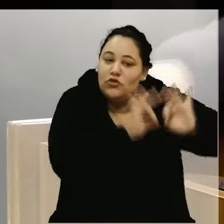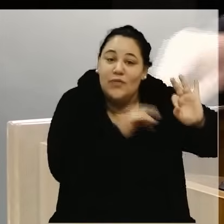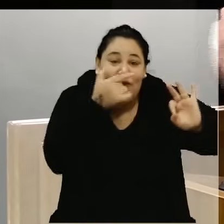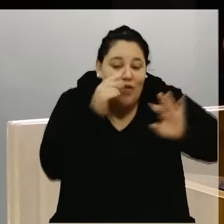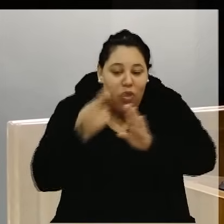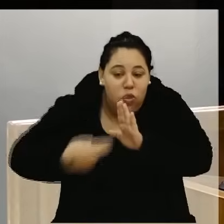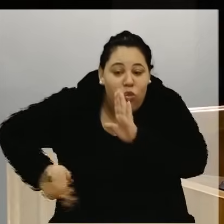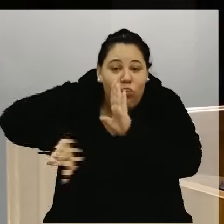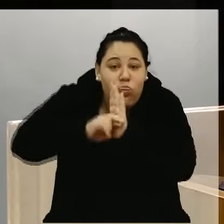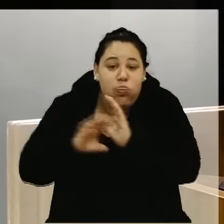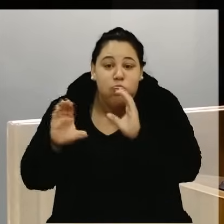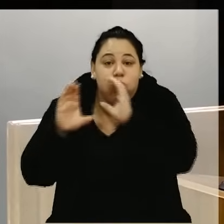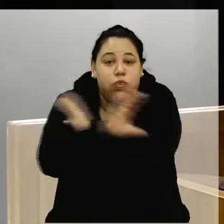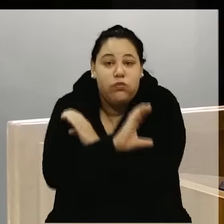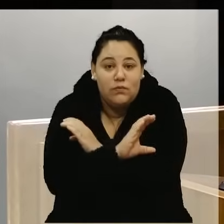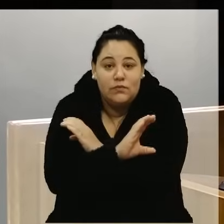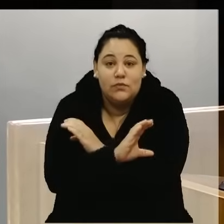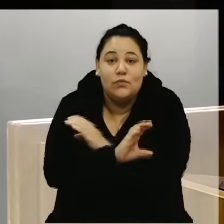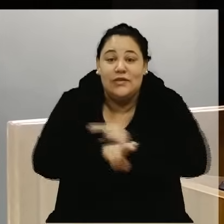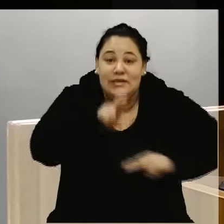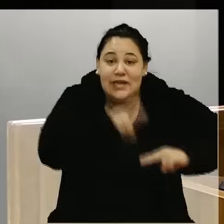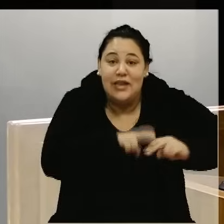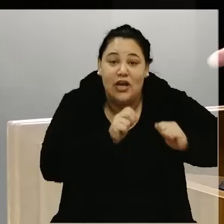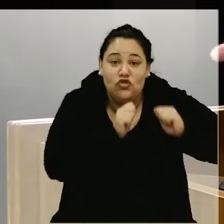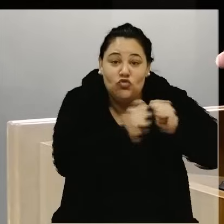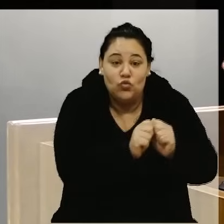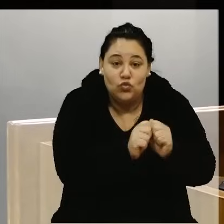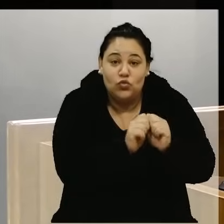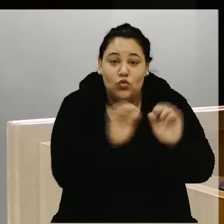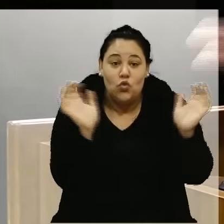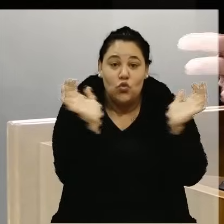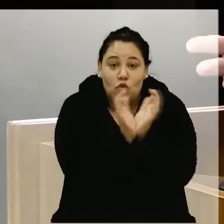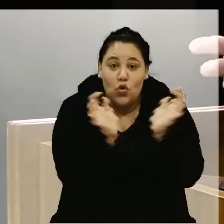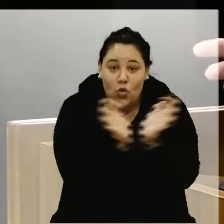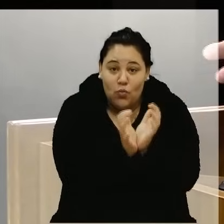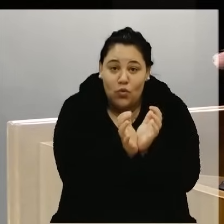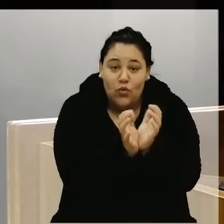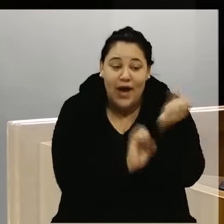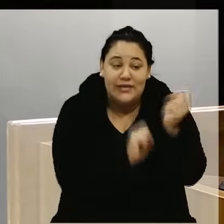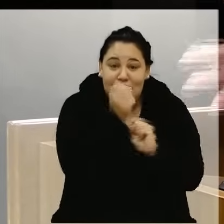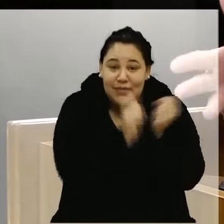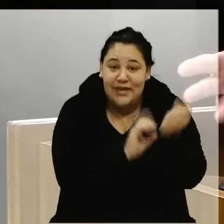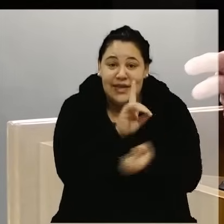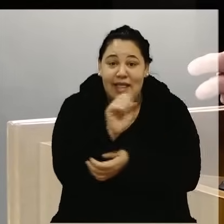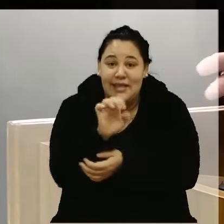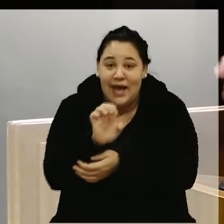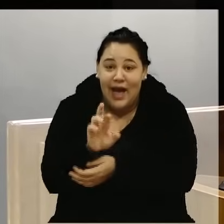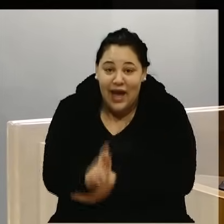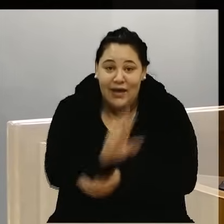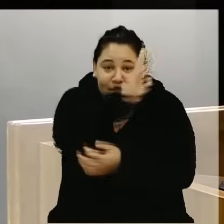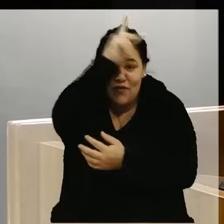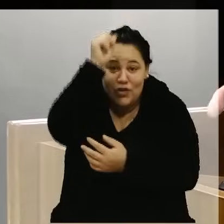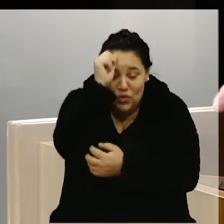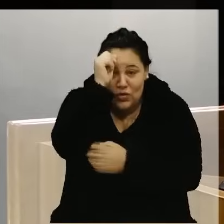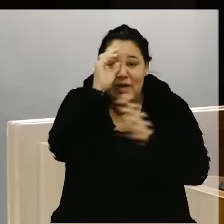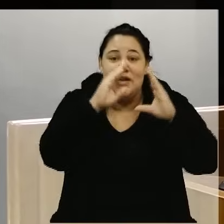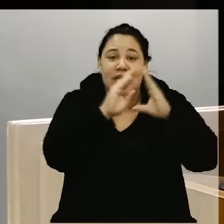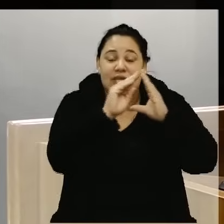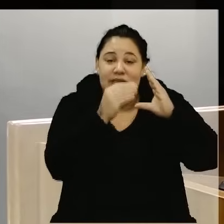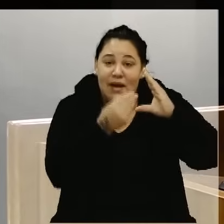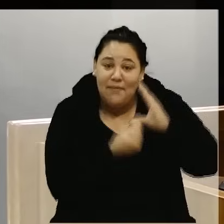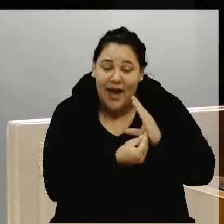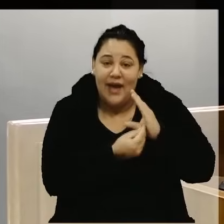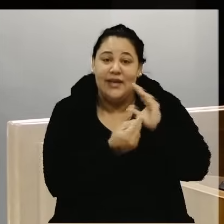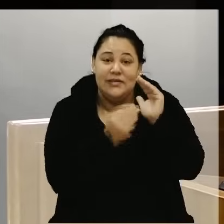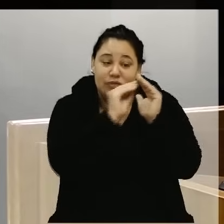para depois sentarmos com a Eletrosul, com o DAER, com a Prefeitura, com o SAMAI, com a Defesa Civil e todos os demais